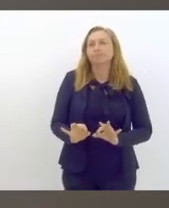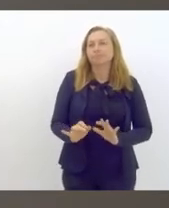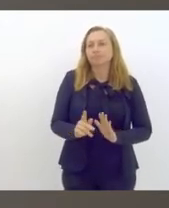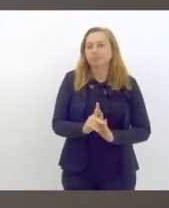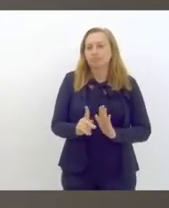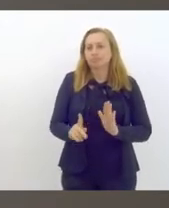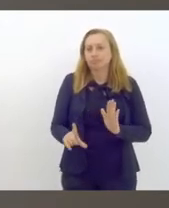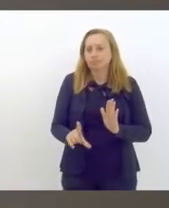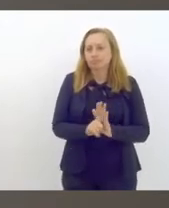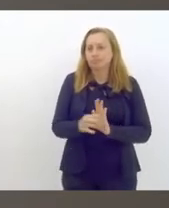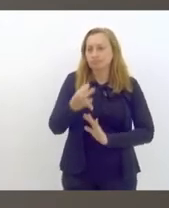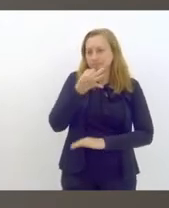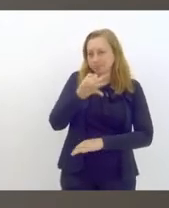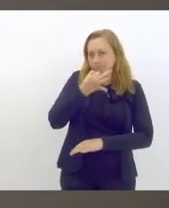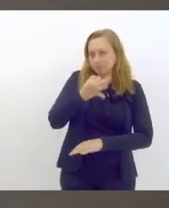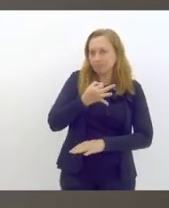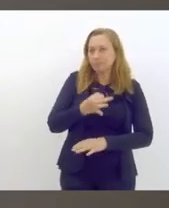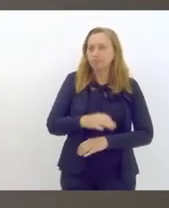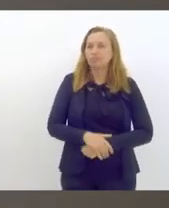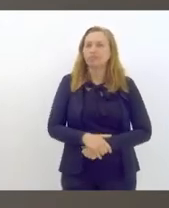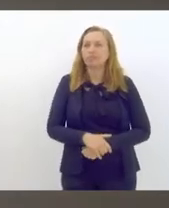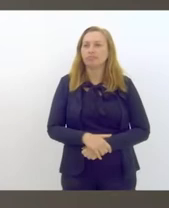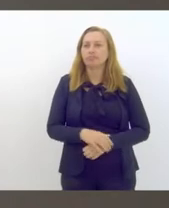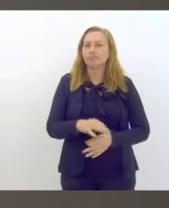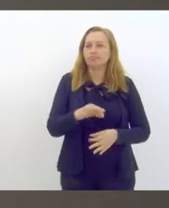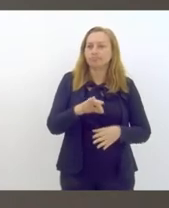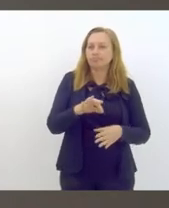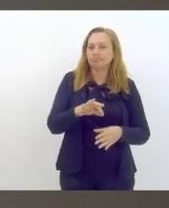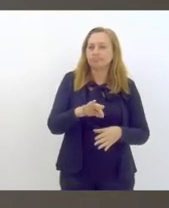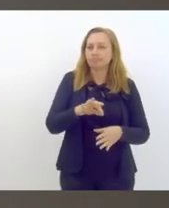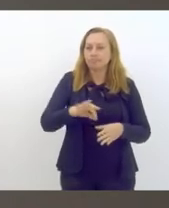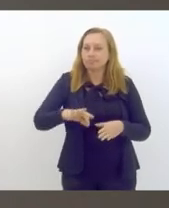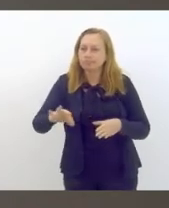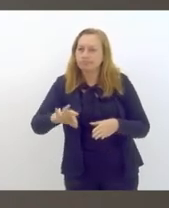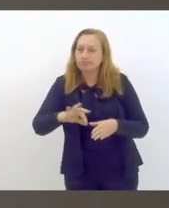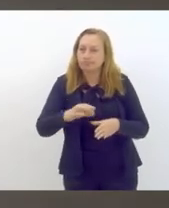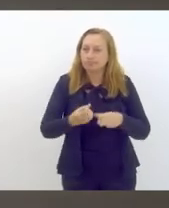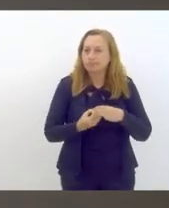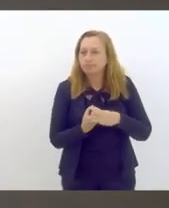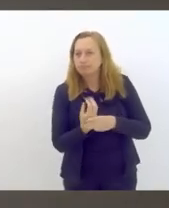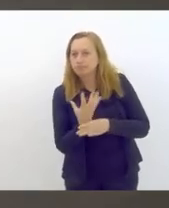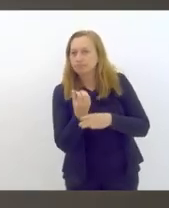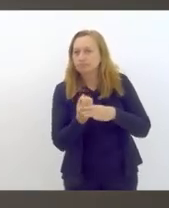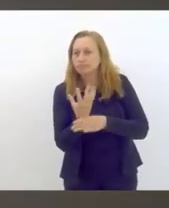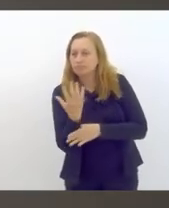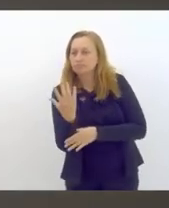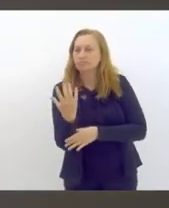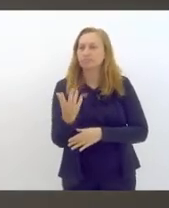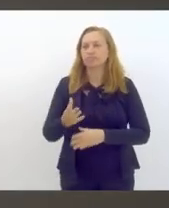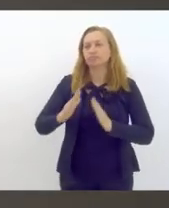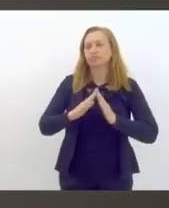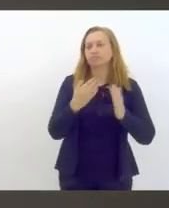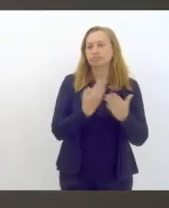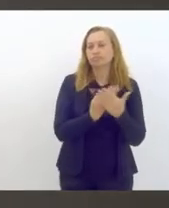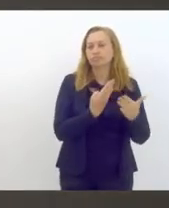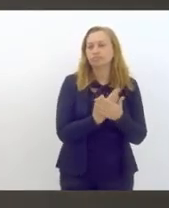fazer composteiras orgânicas nas escolas públicas do Estado, observando o fato de